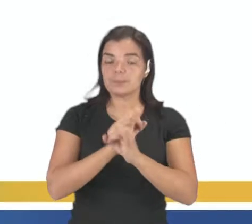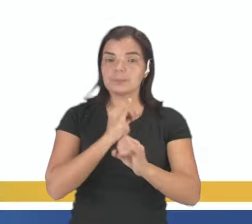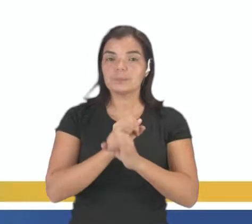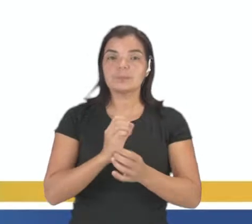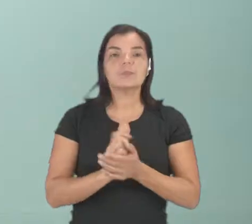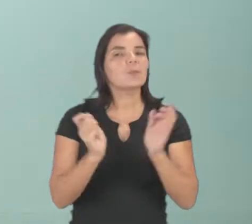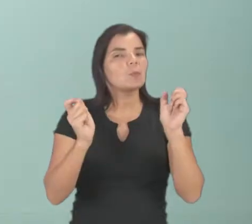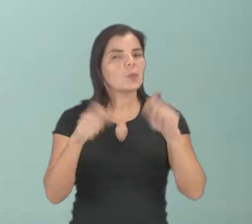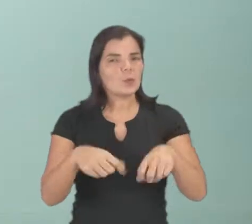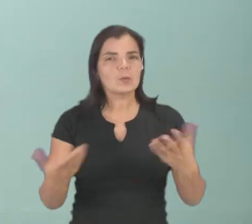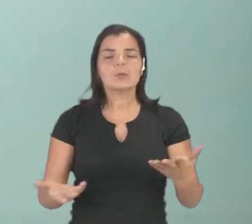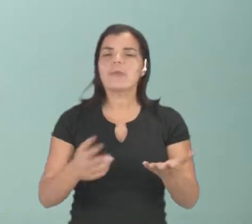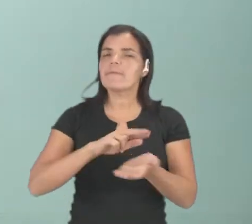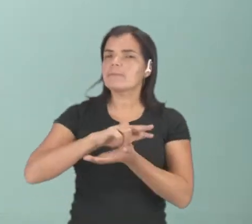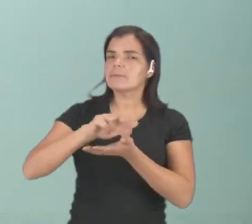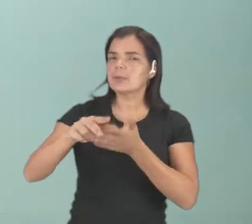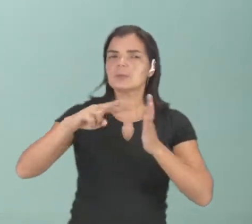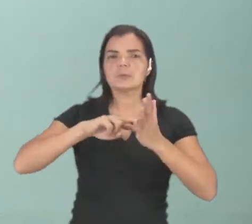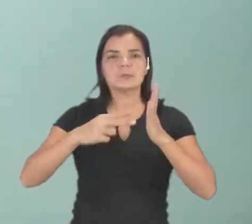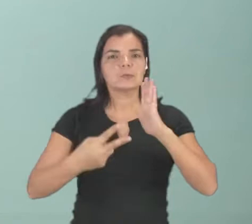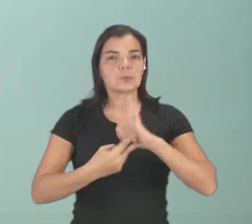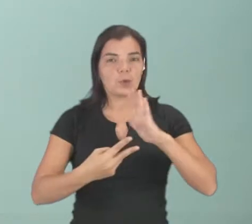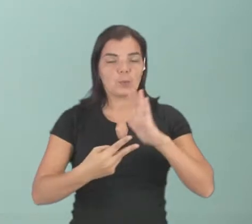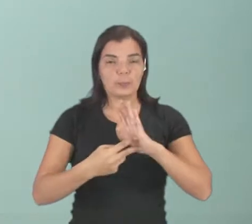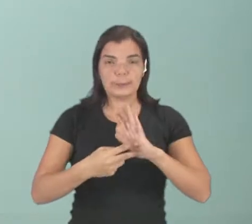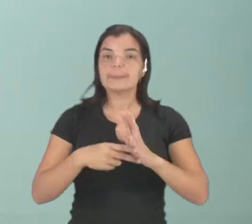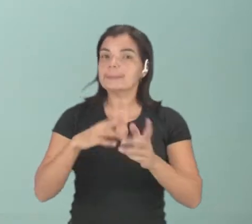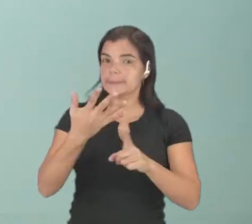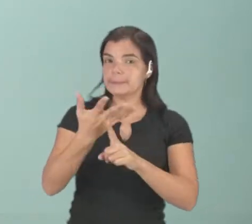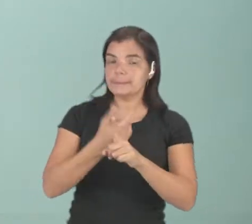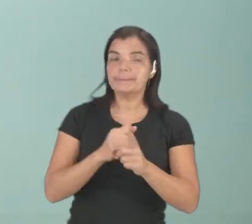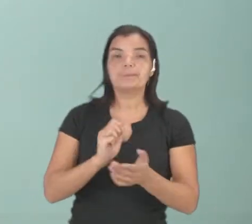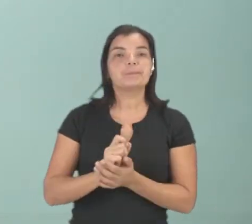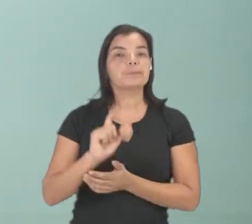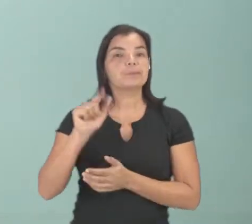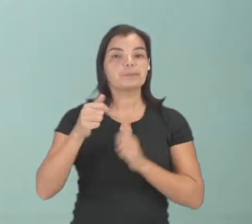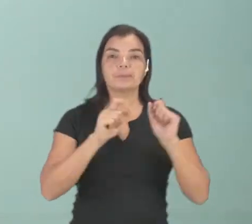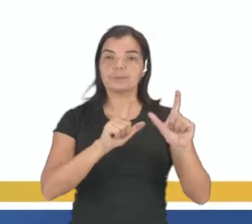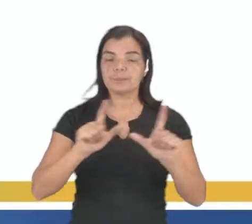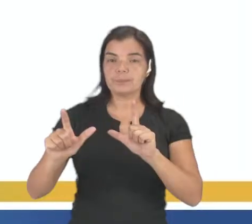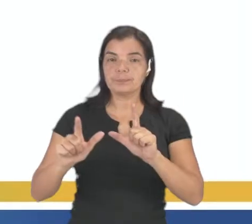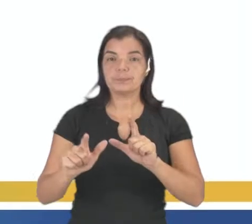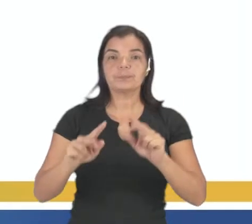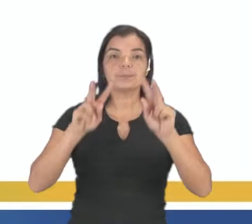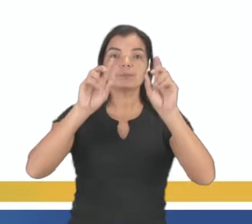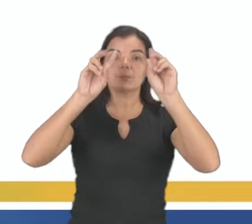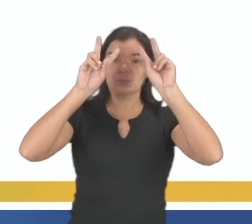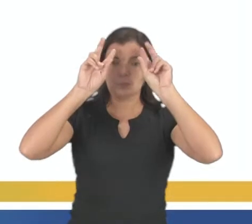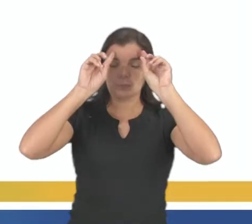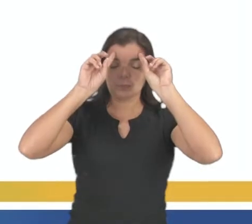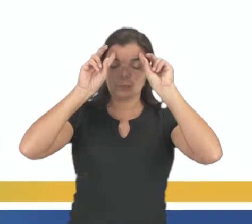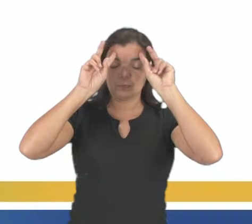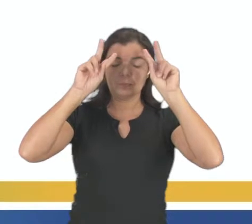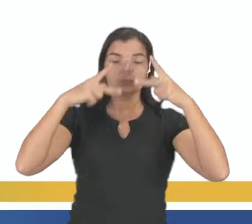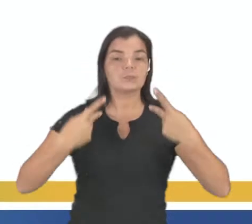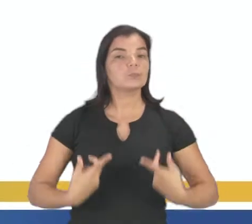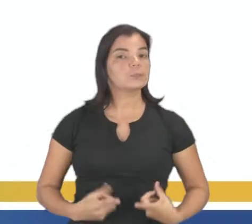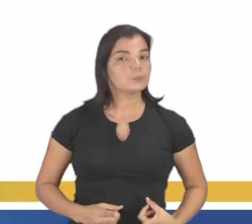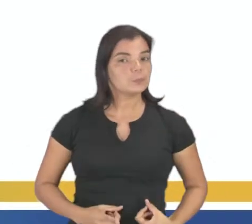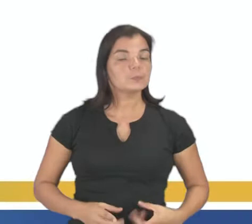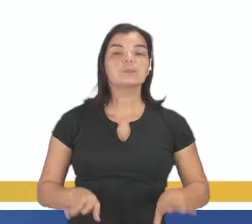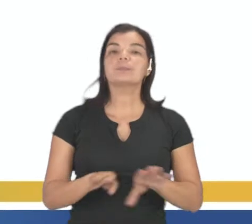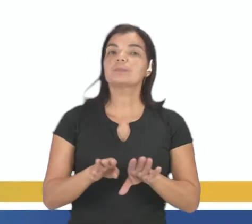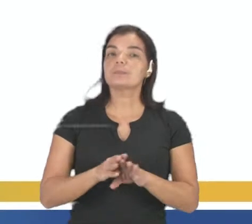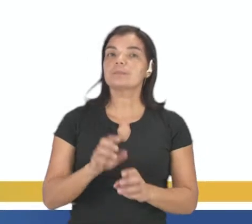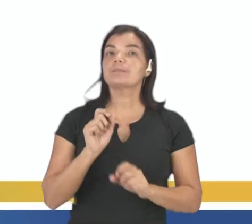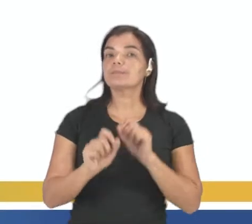os possíveis e múltiplos significados dessa obra. Uma outra definição de ser humano, ó, vejam na imagem, o ser